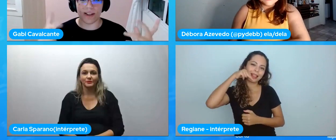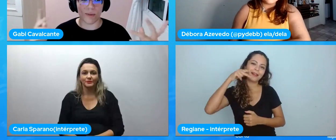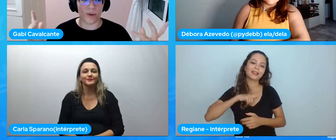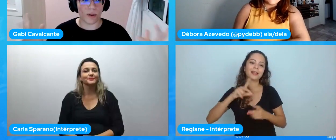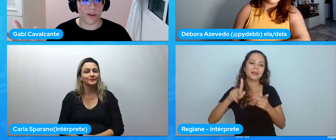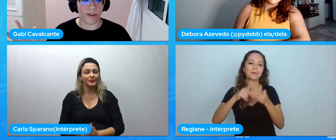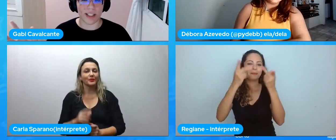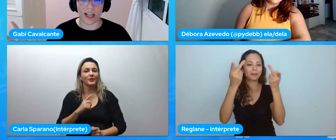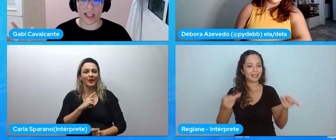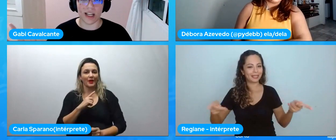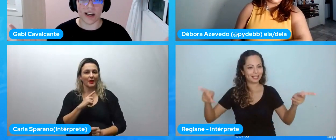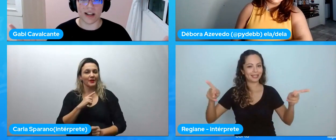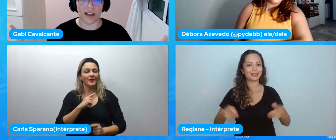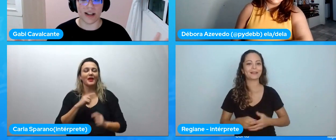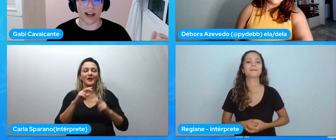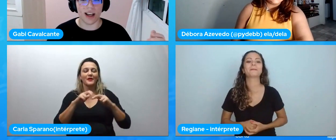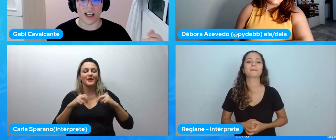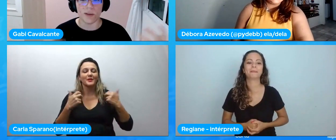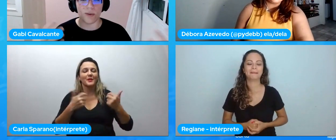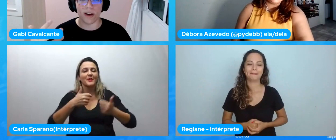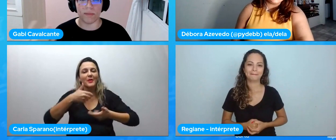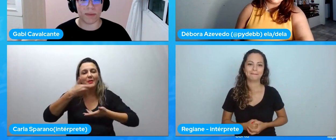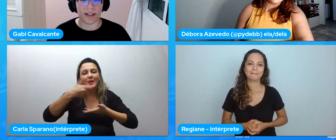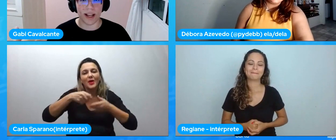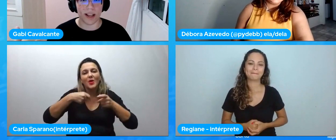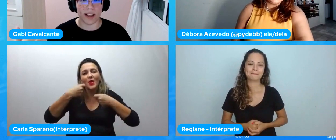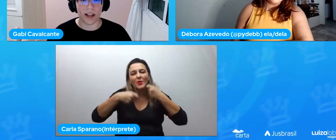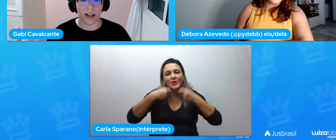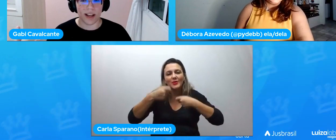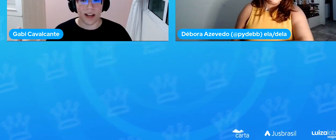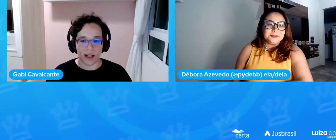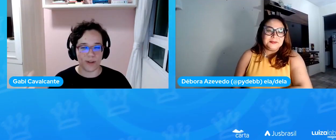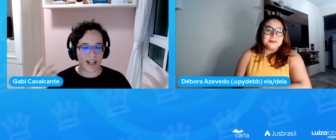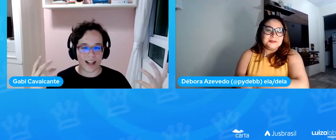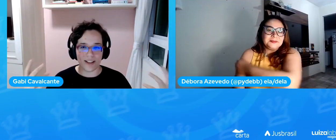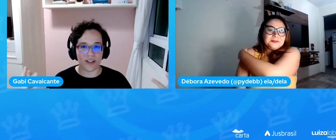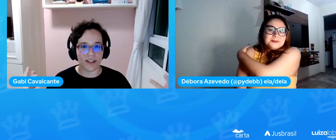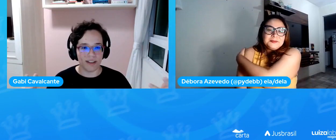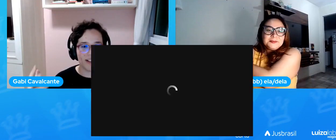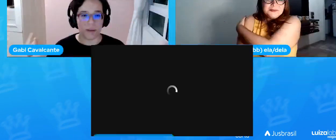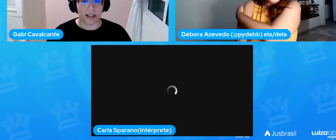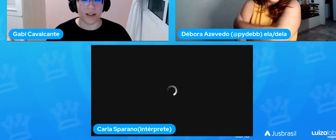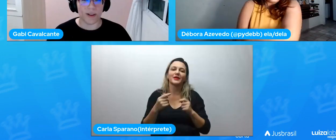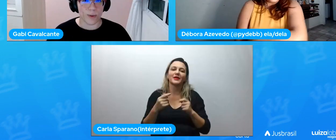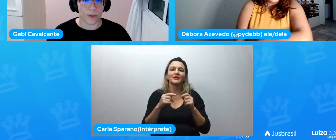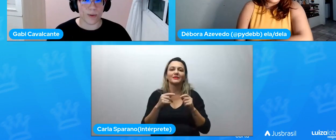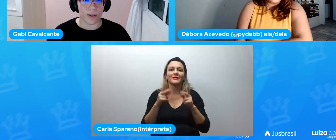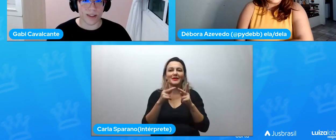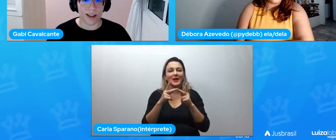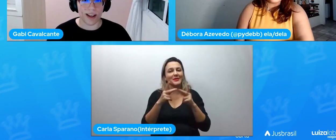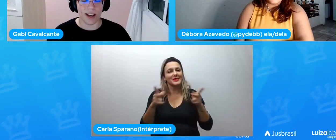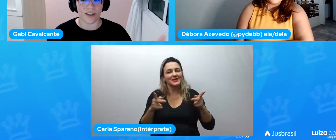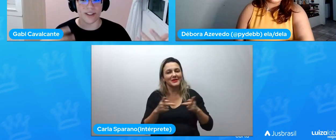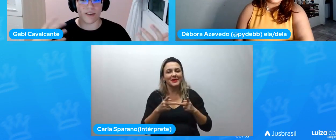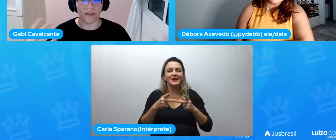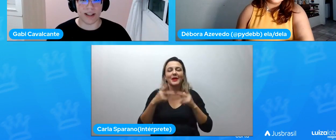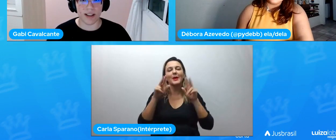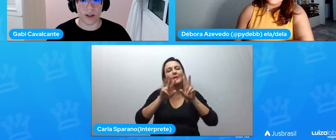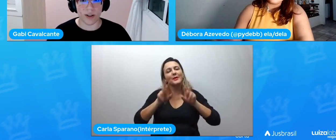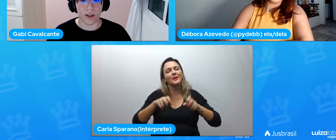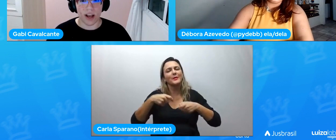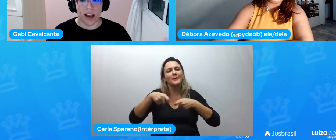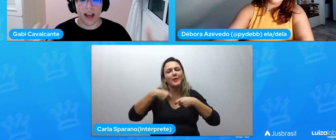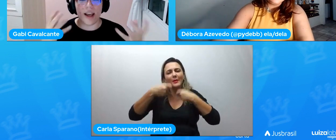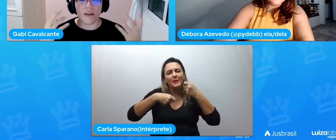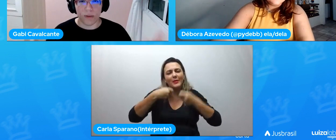a gente fazia muito ir para a confeteria ir para uma pizzaria e do nada a gente estava debatendo assuntos a gente estava